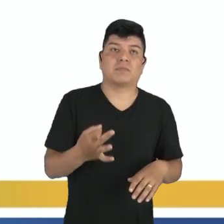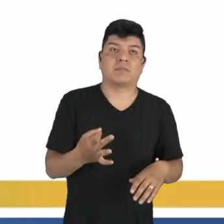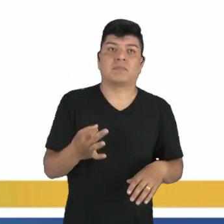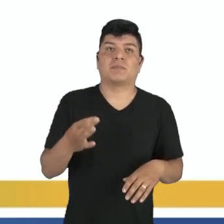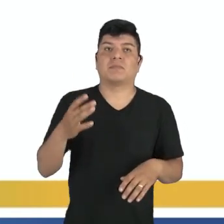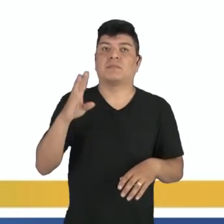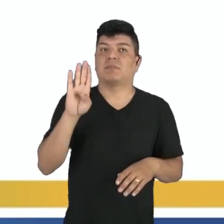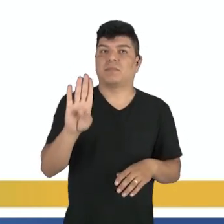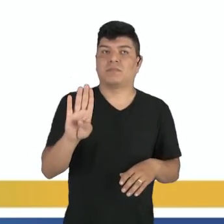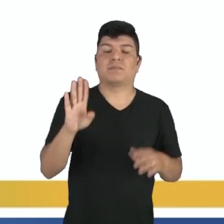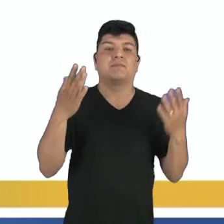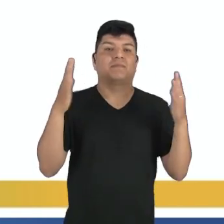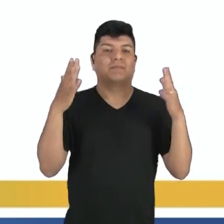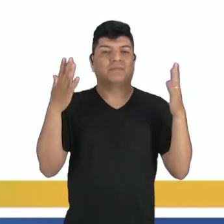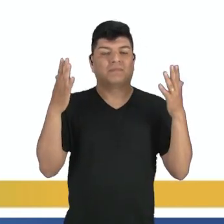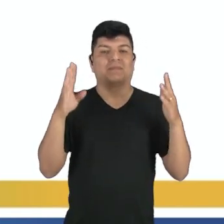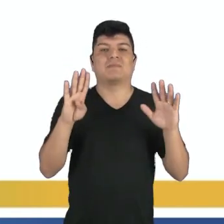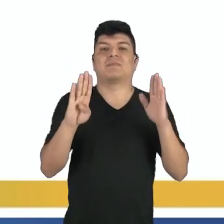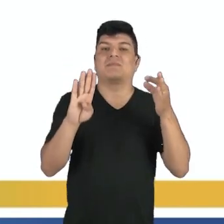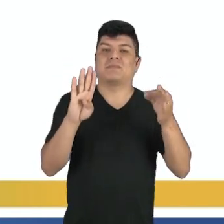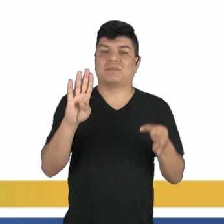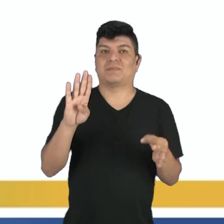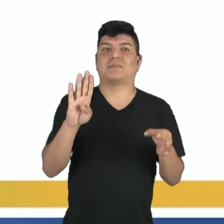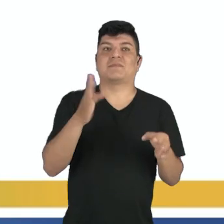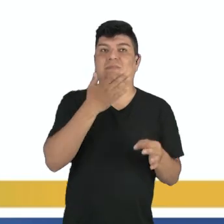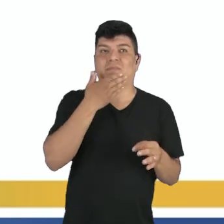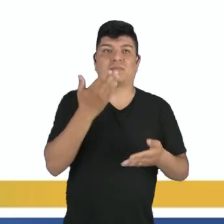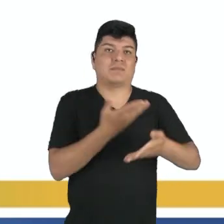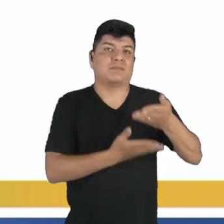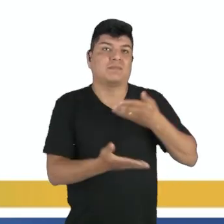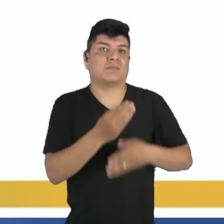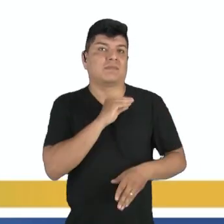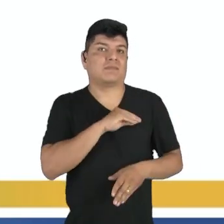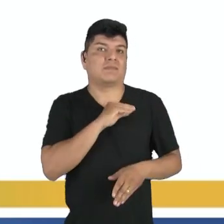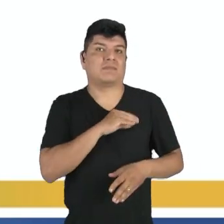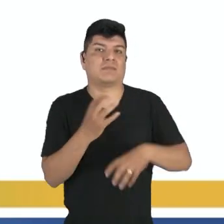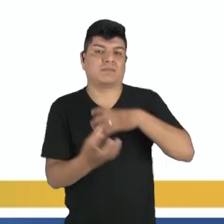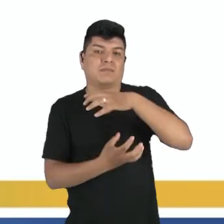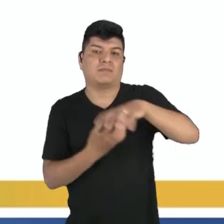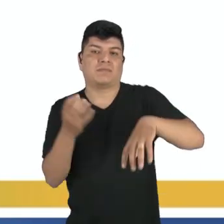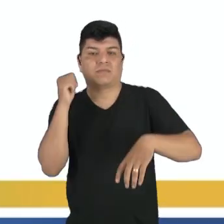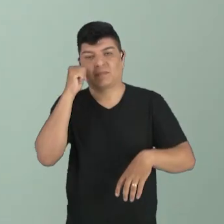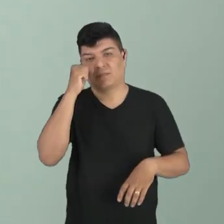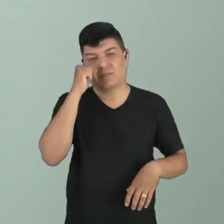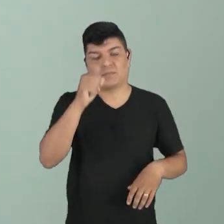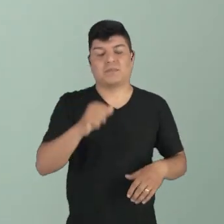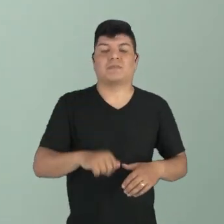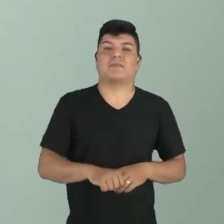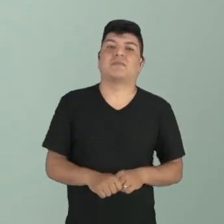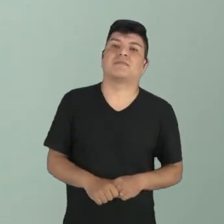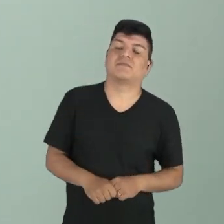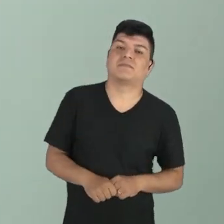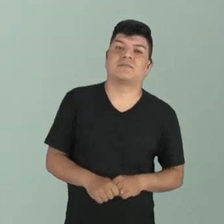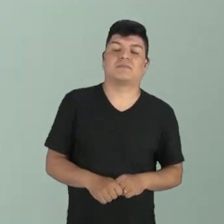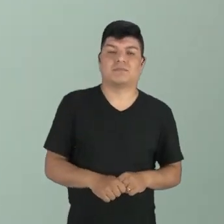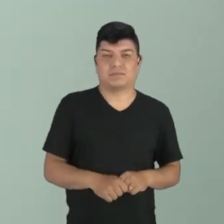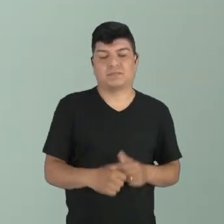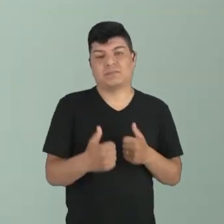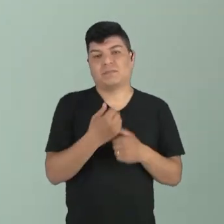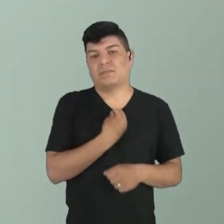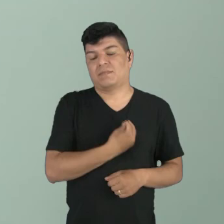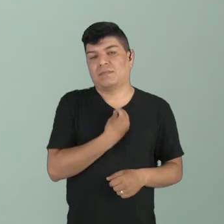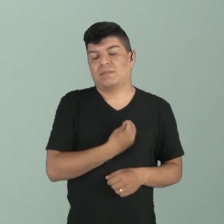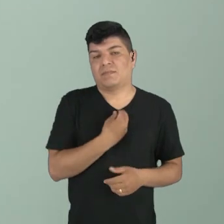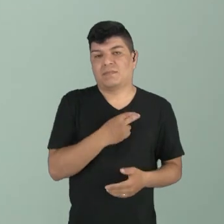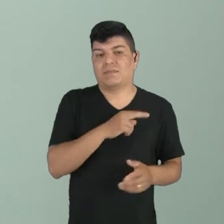resposta correta é a letra B Tá certo melhor distribuição de renda EA revolução feminista né que